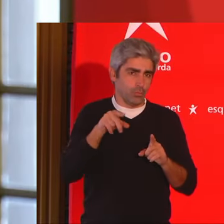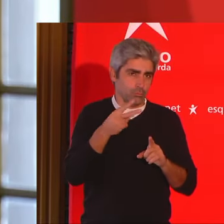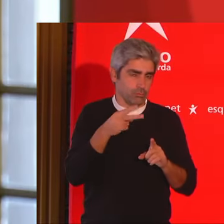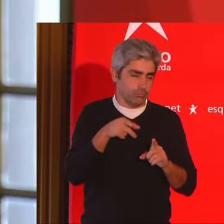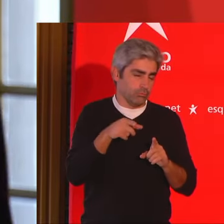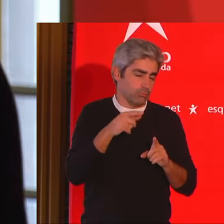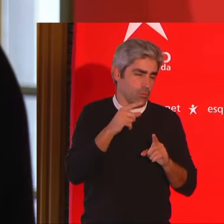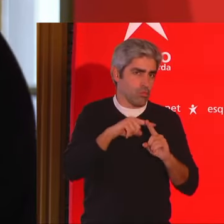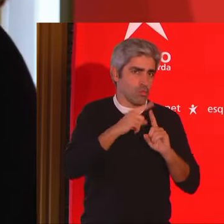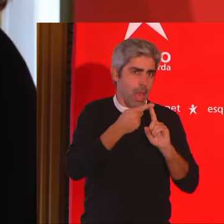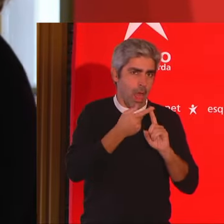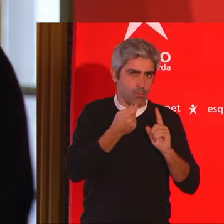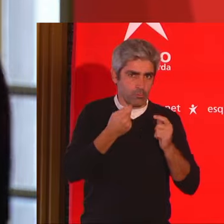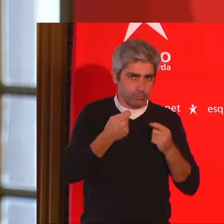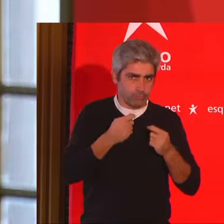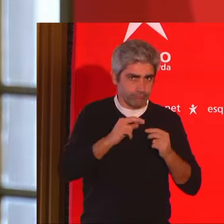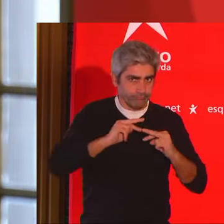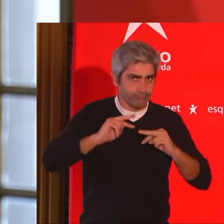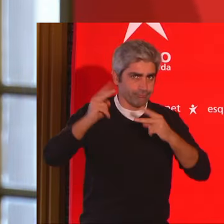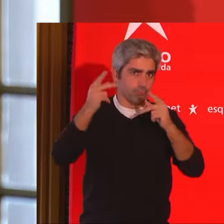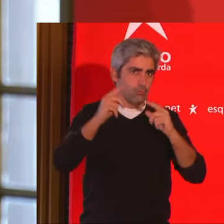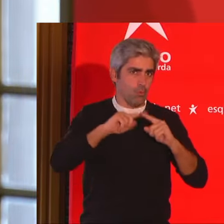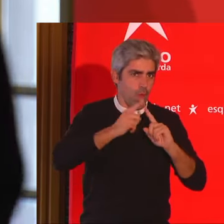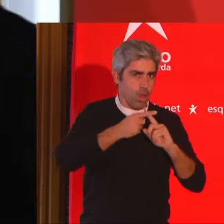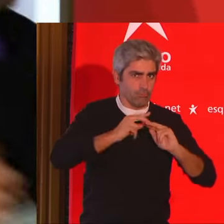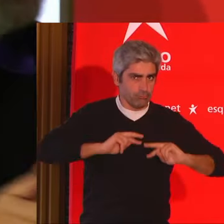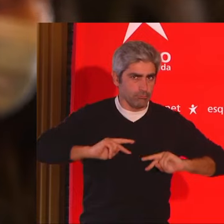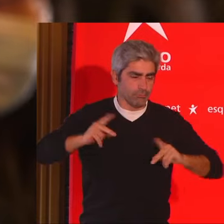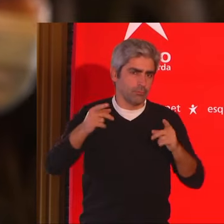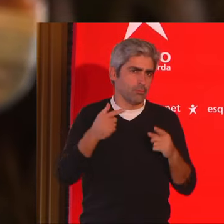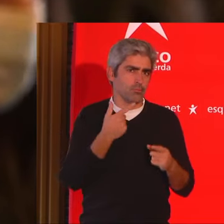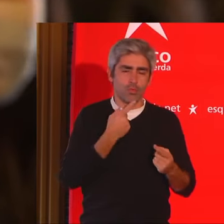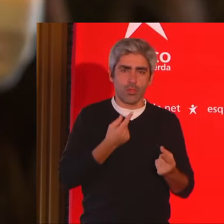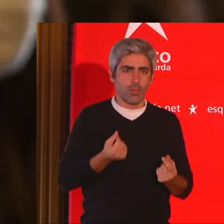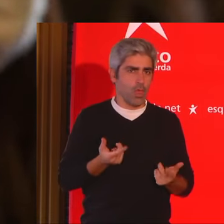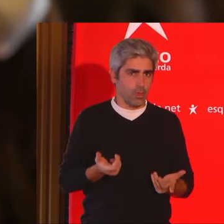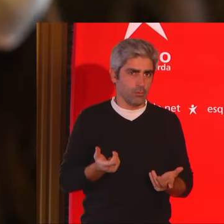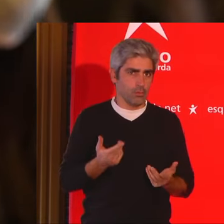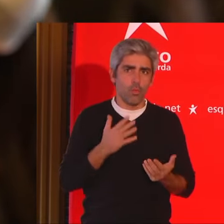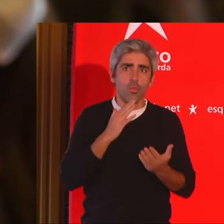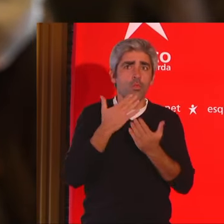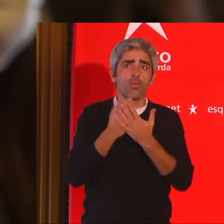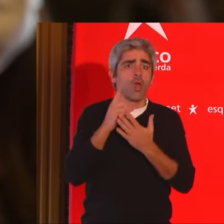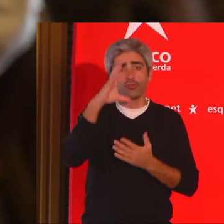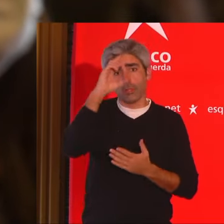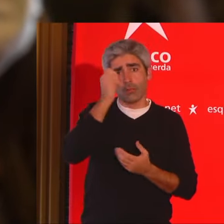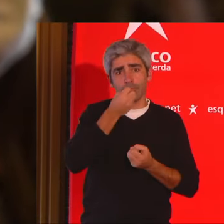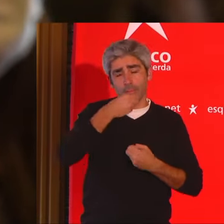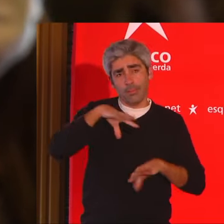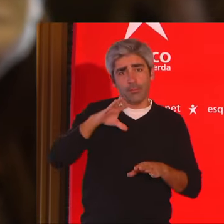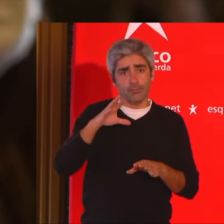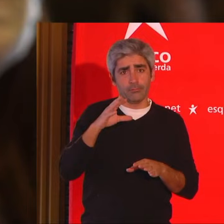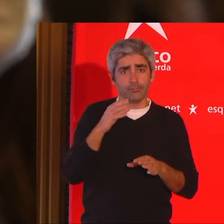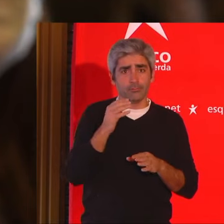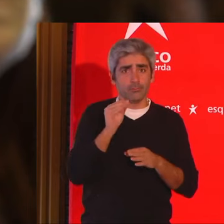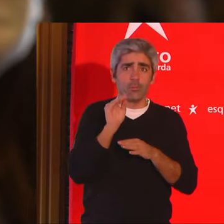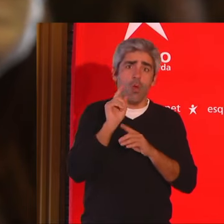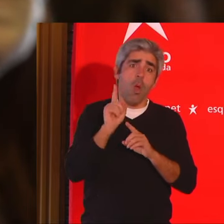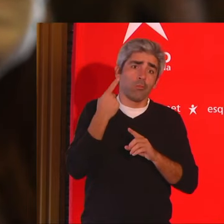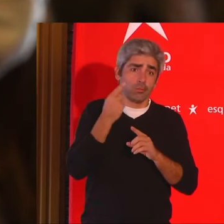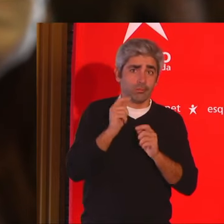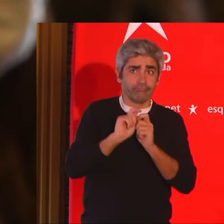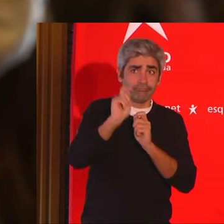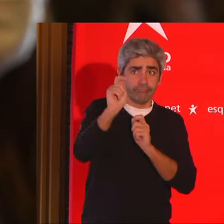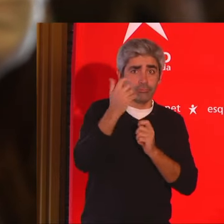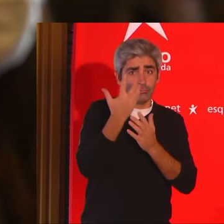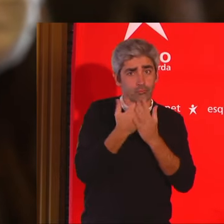E obviamente isto é dinheiro que não engorda aos Estados, que não sustenta aos Estados, que